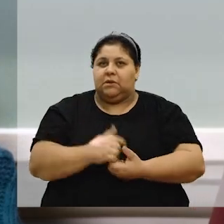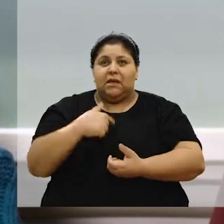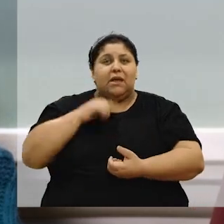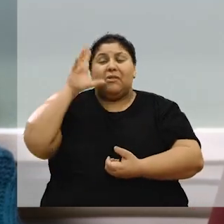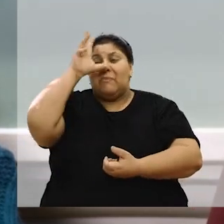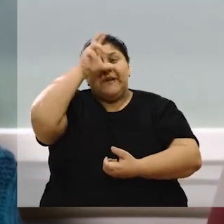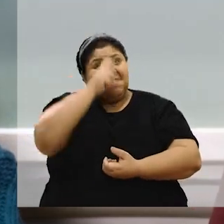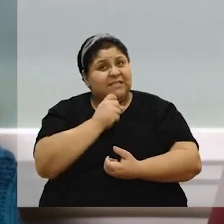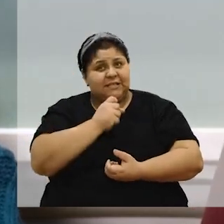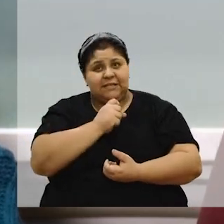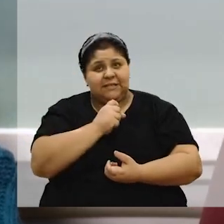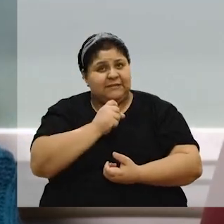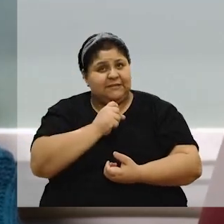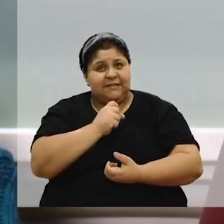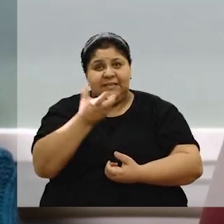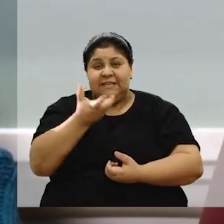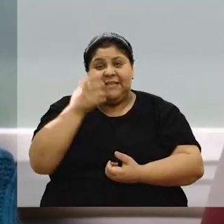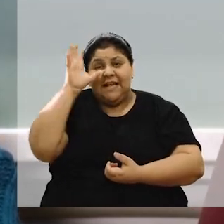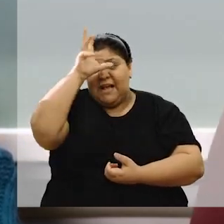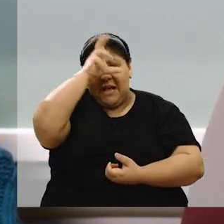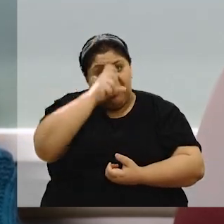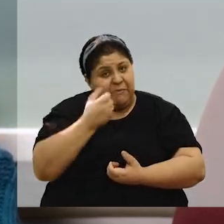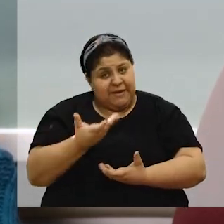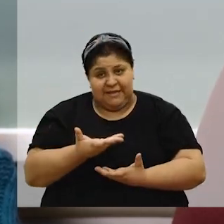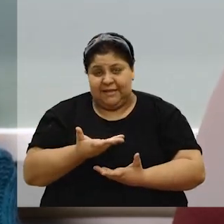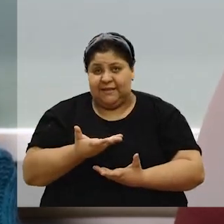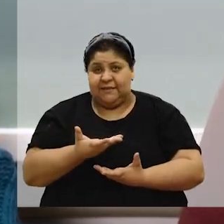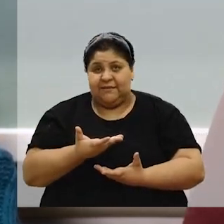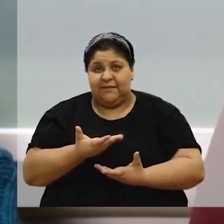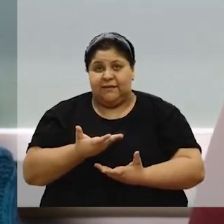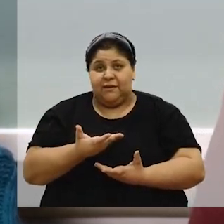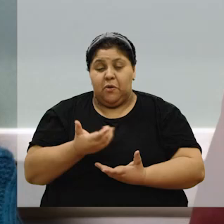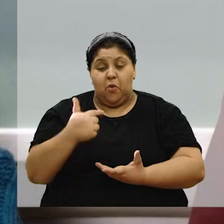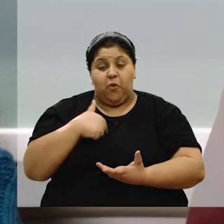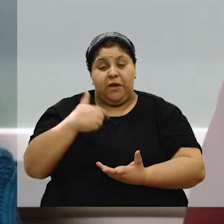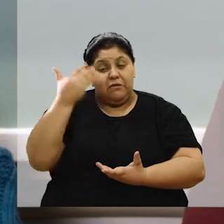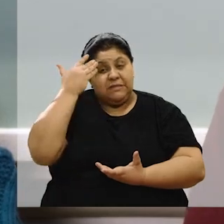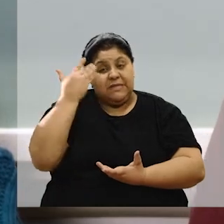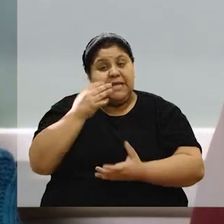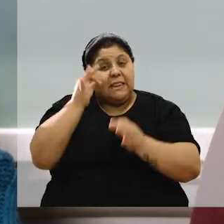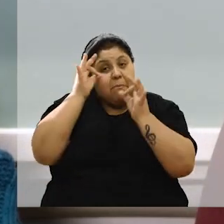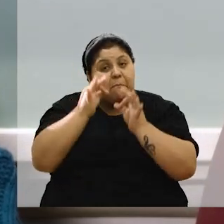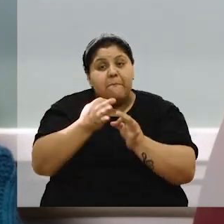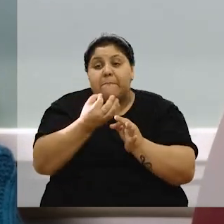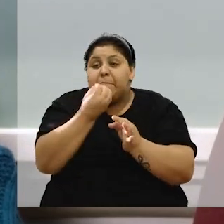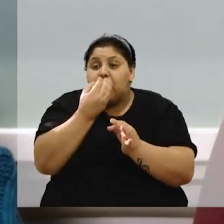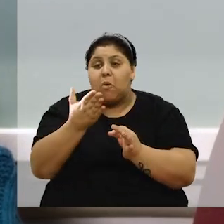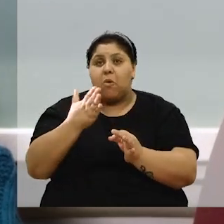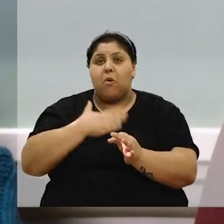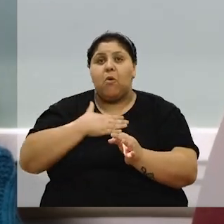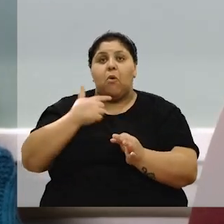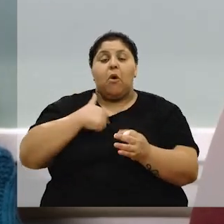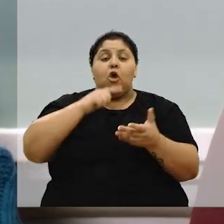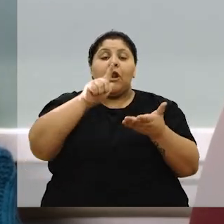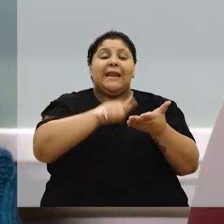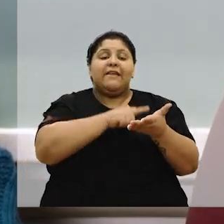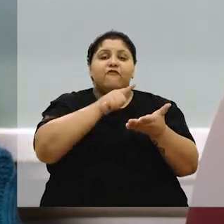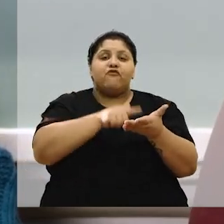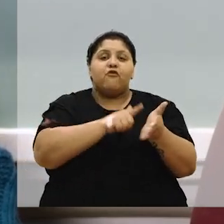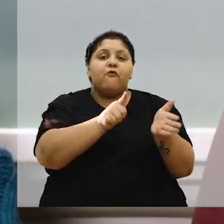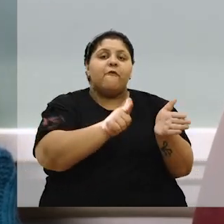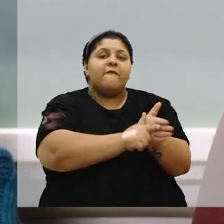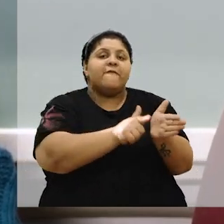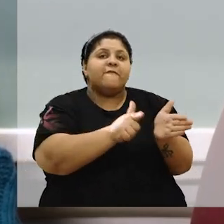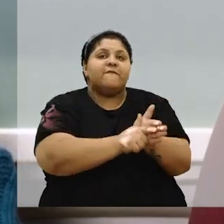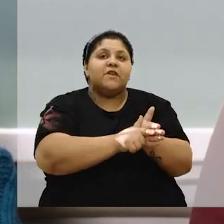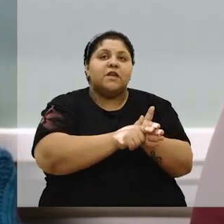muito atrasado. Eu não aprendi bem essa coisa. E não quero aprender. O que eu sei está suficiente para mim. Tá? E o meu